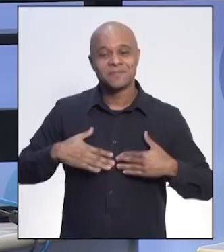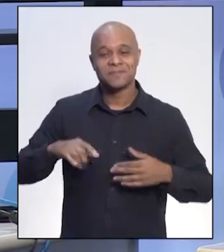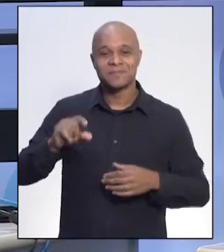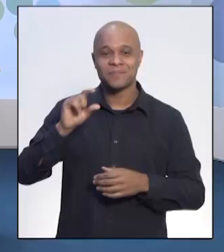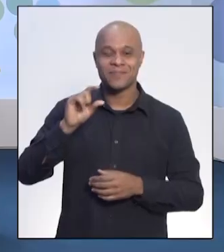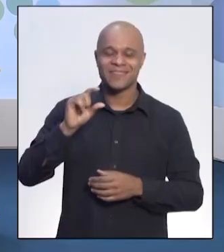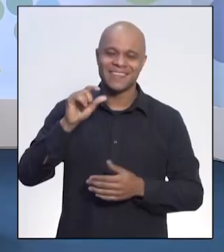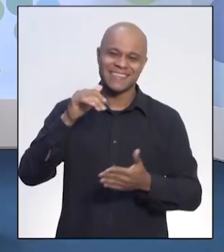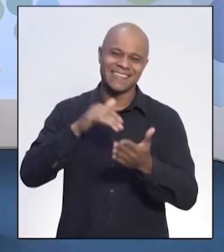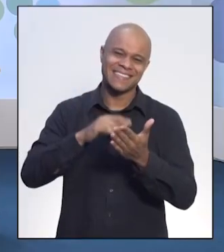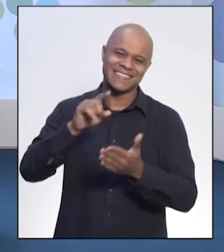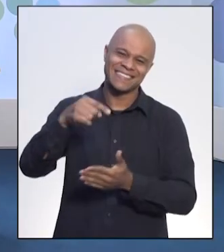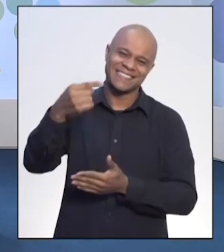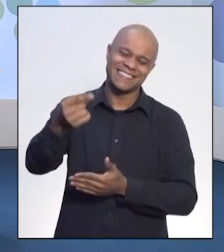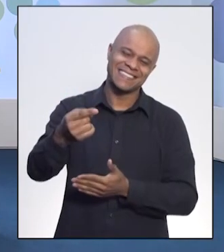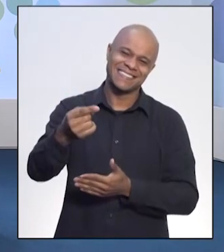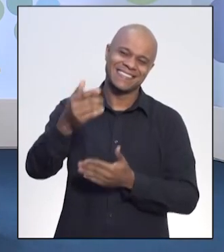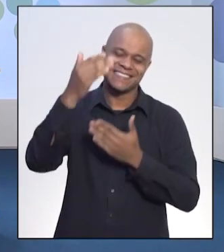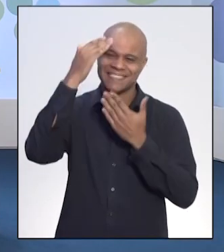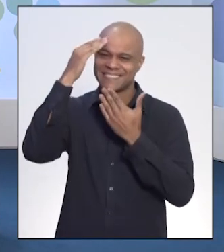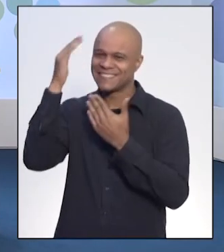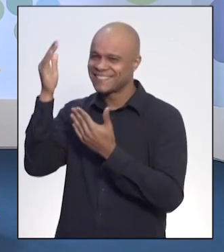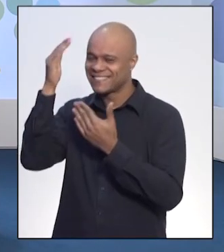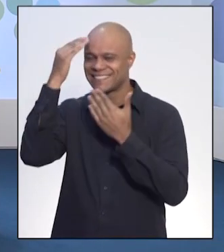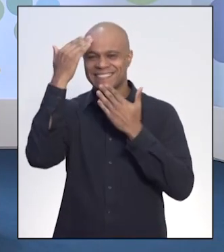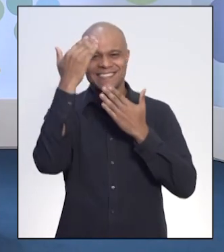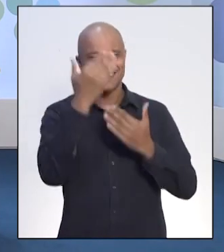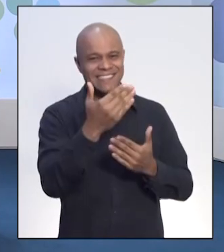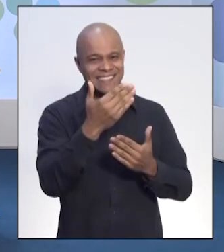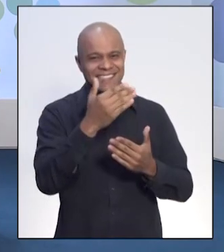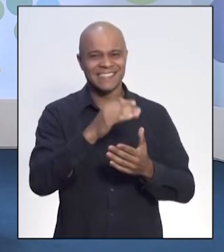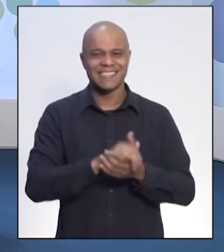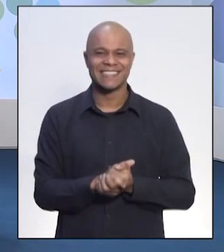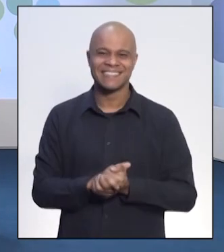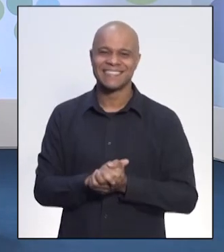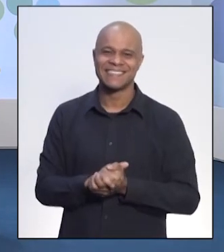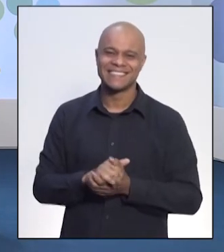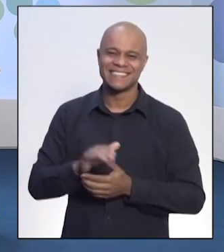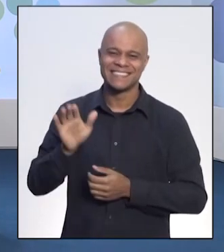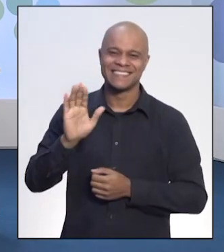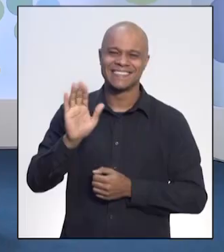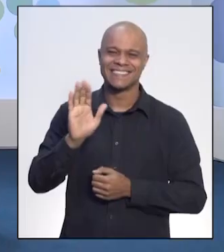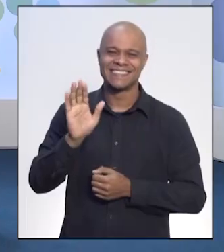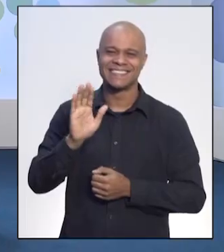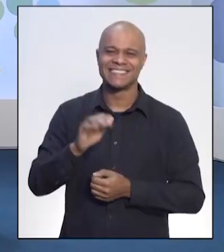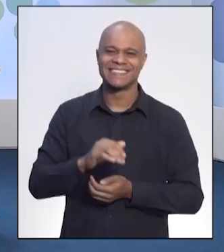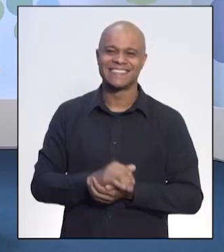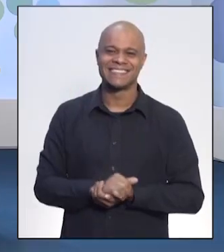vocês. E obrigada, professora Daniela. Eu que agradeço. Boa noite a todos. Até mais.